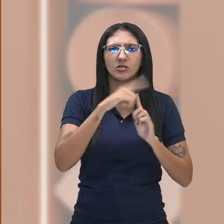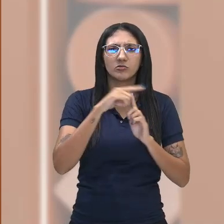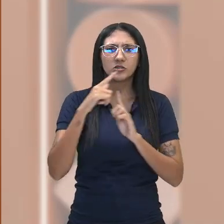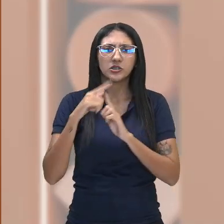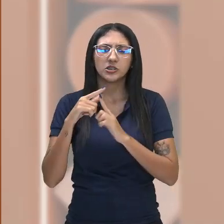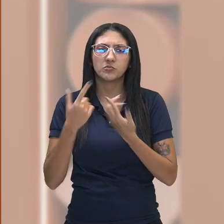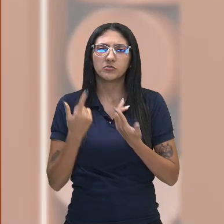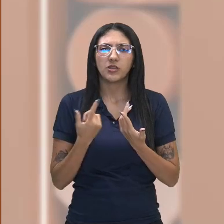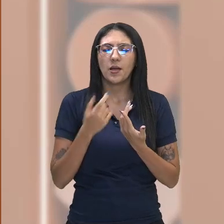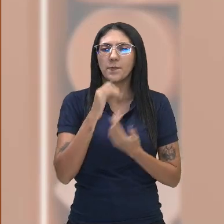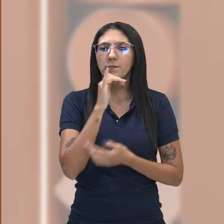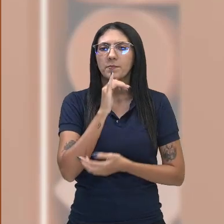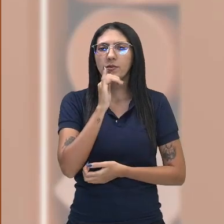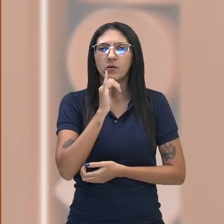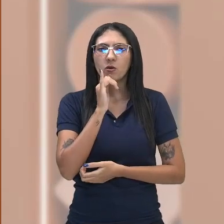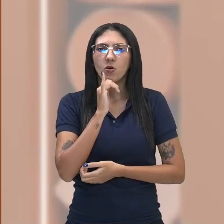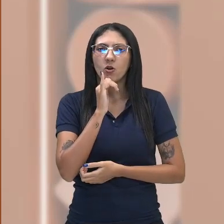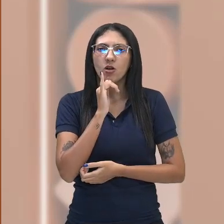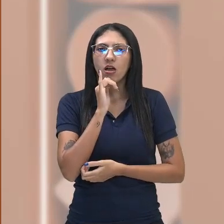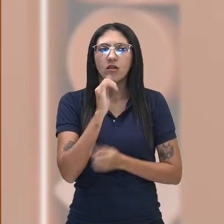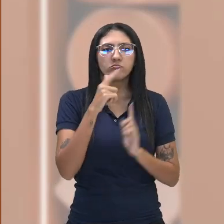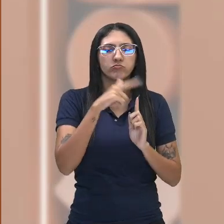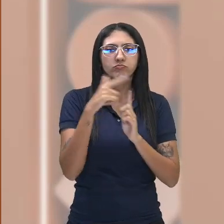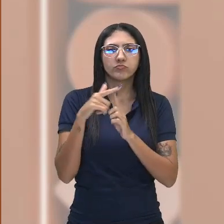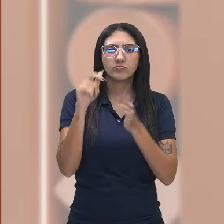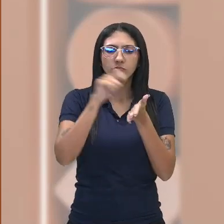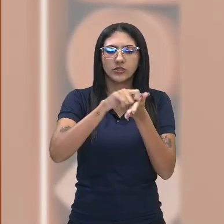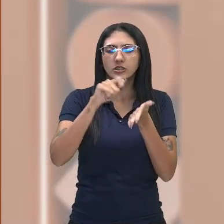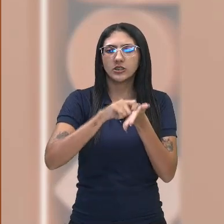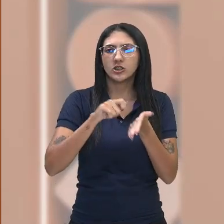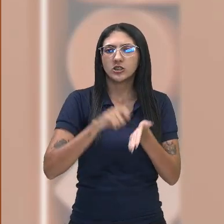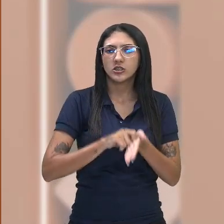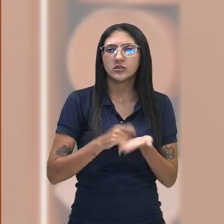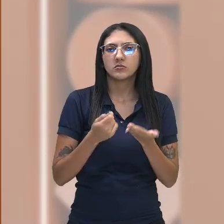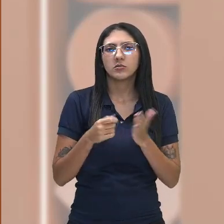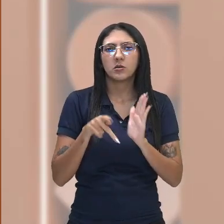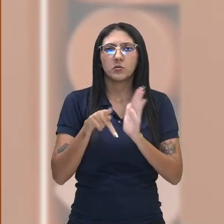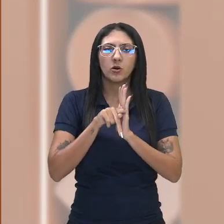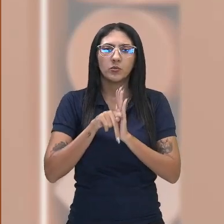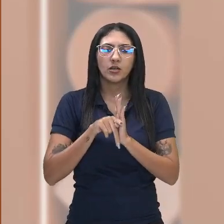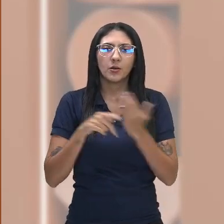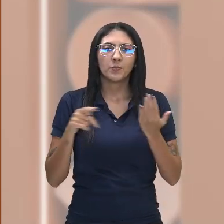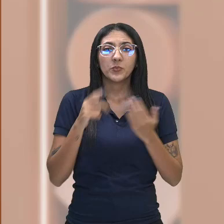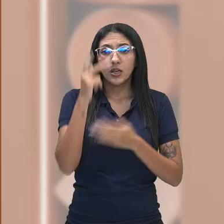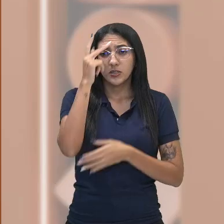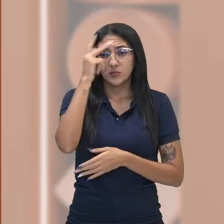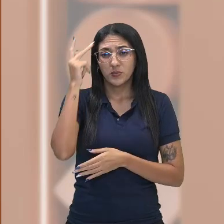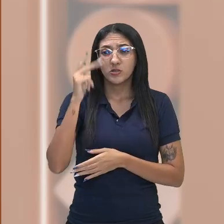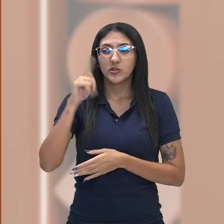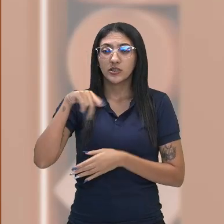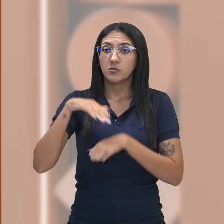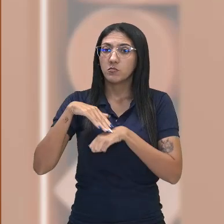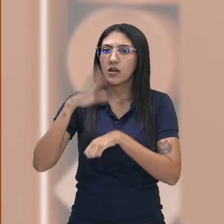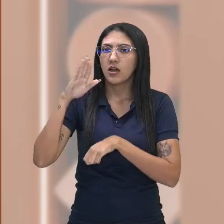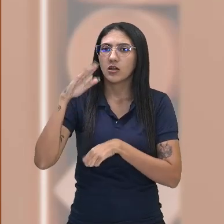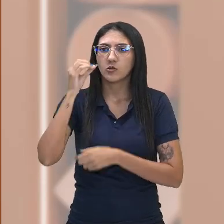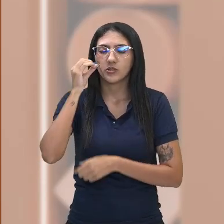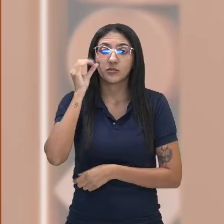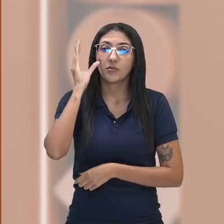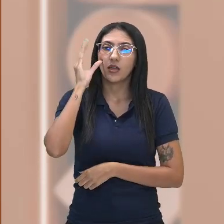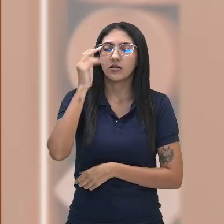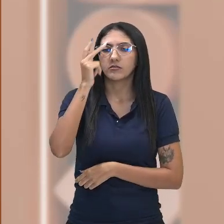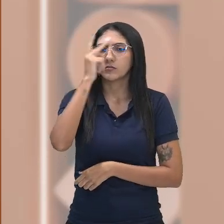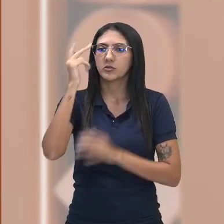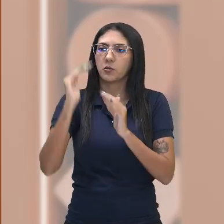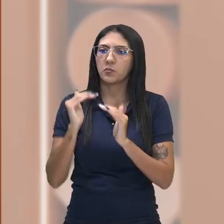ter um tipo de escrita que era utilizada pelos mais bem informados, pelos sacerdotes,